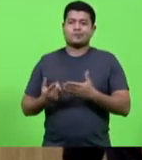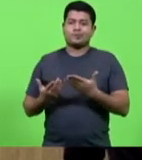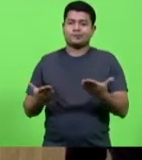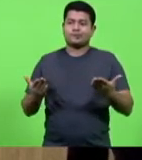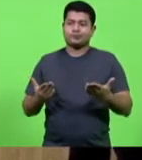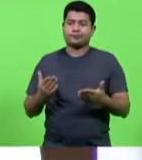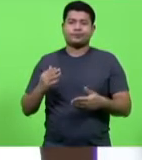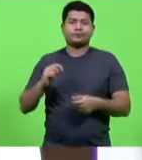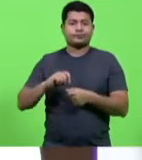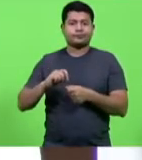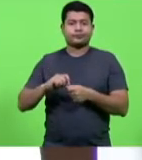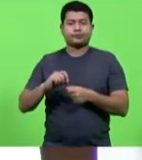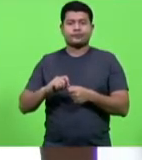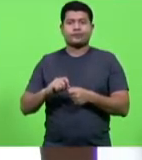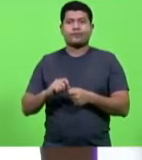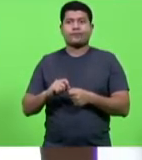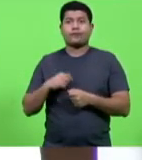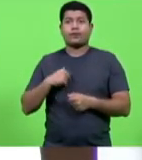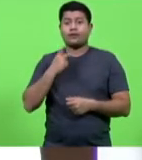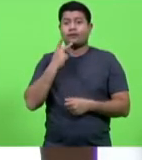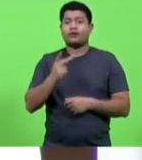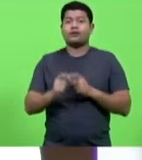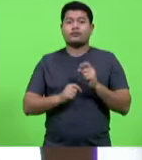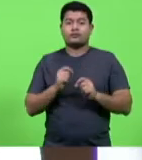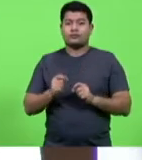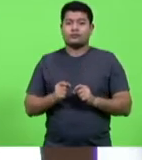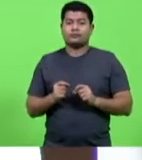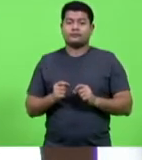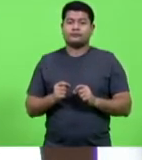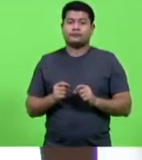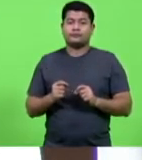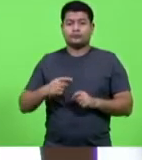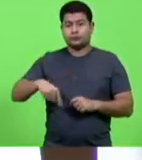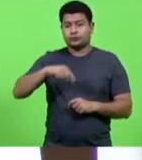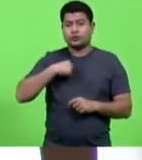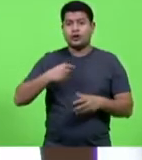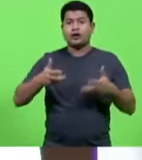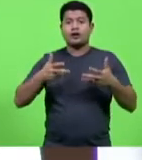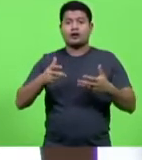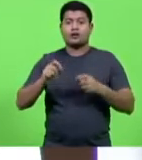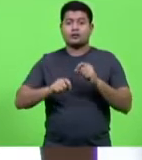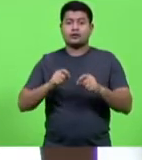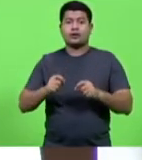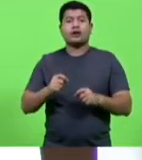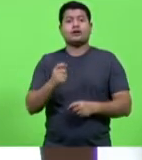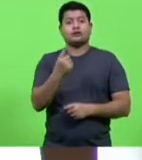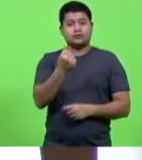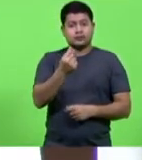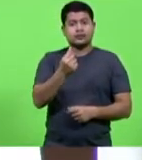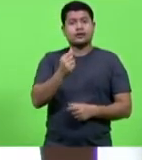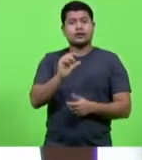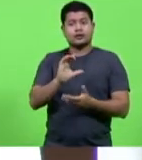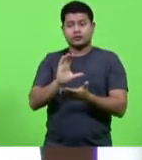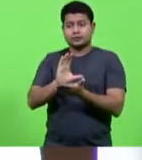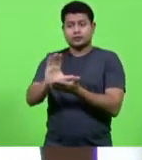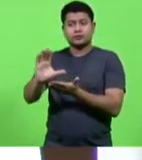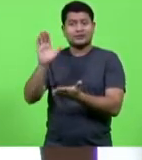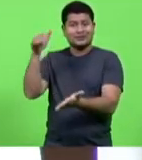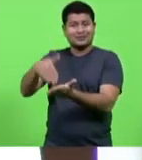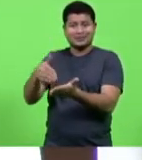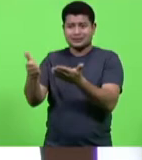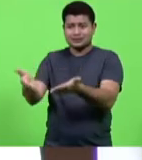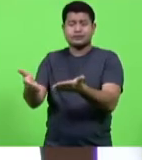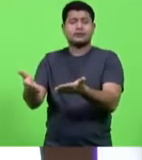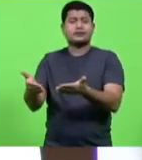fizeram, e dizer, deputado Silvio, que o que a gente quer é que esse dinheiro chegue à mão do MEI,